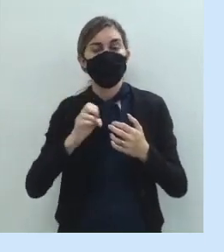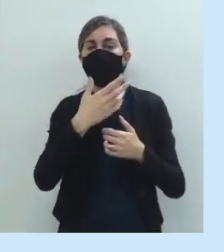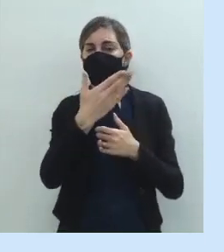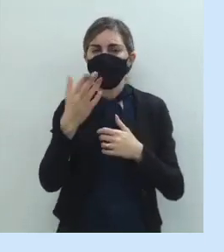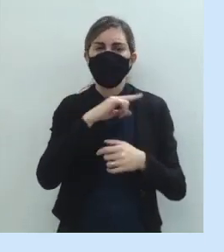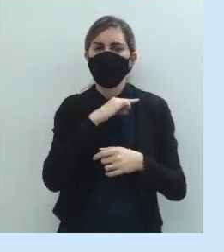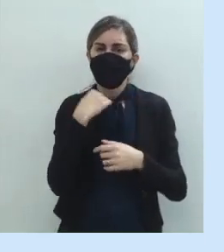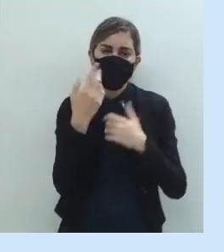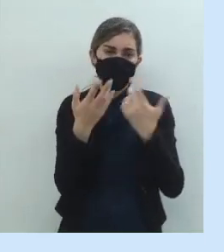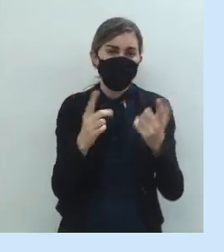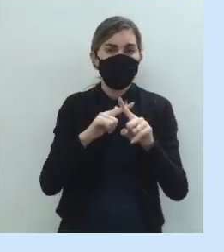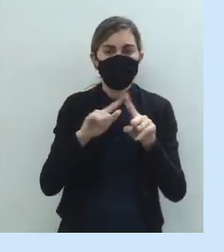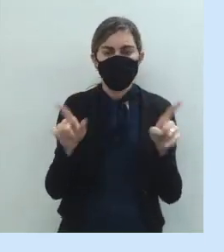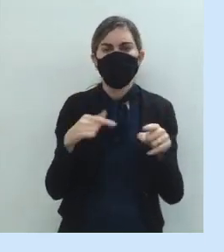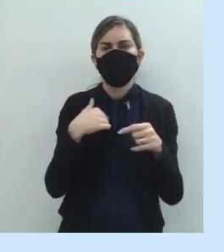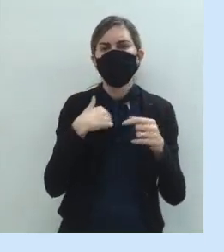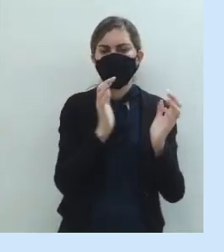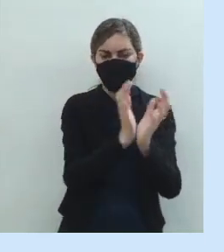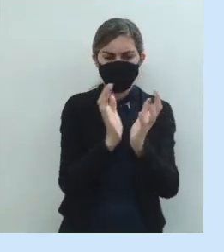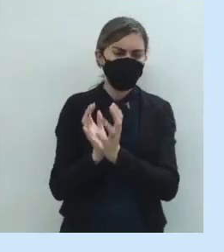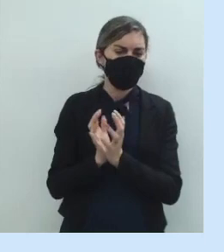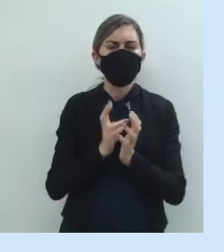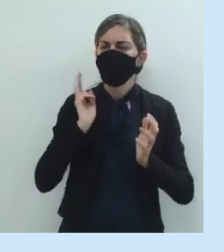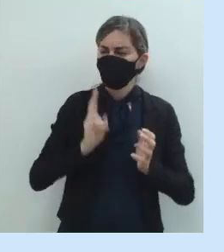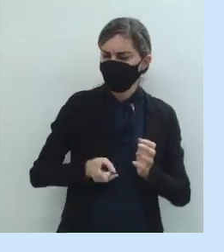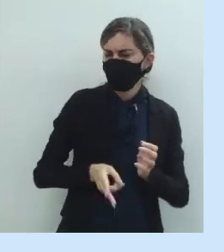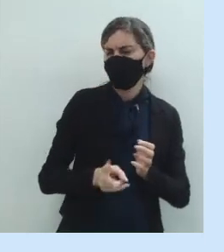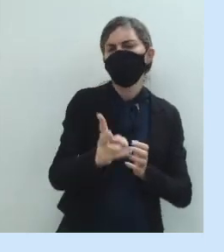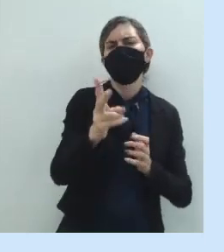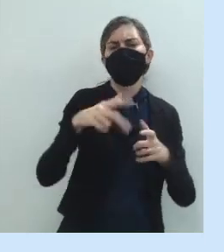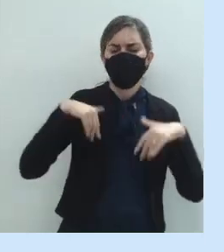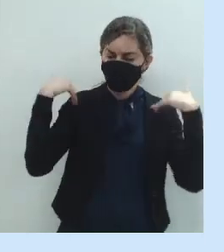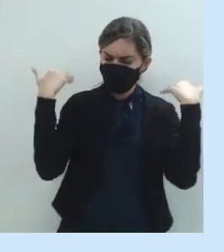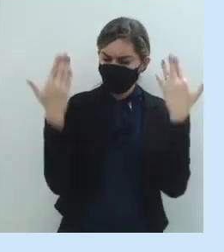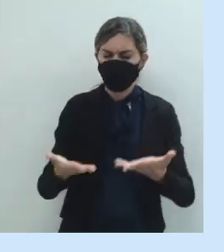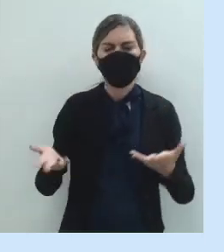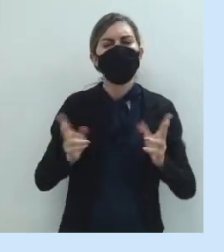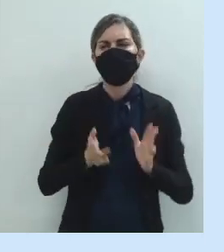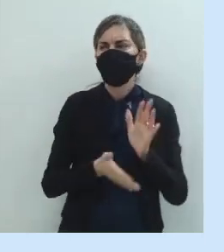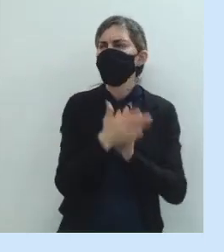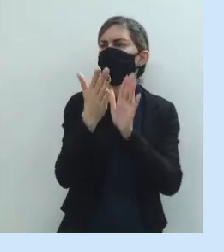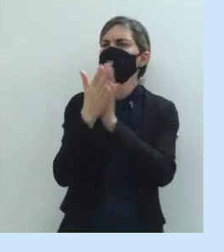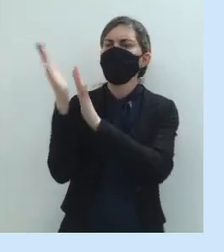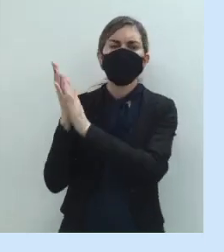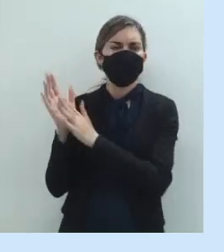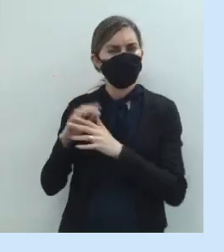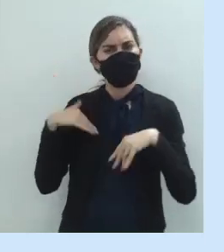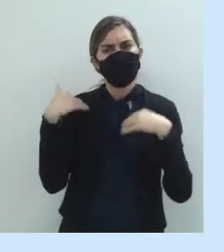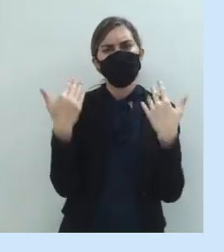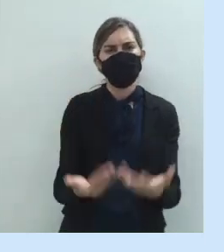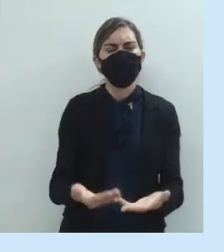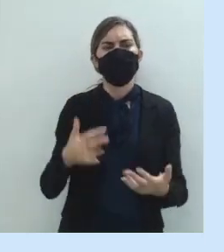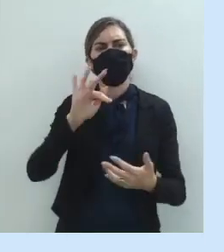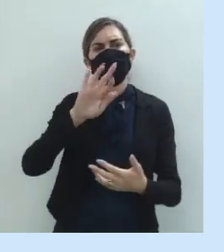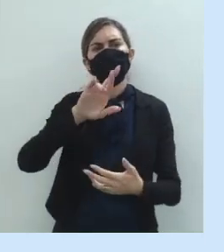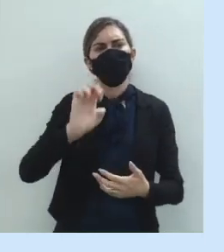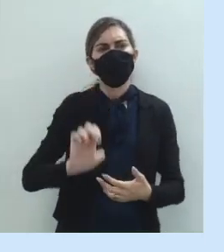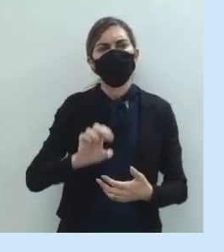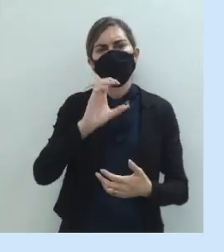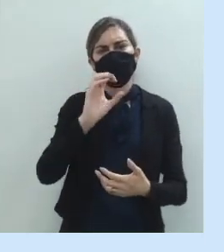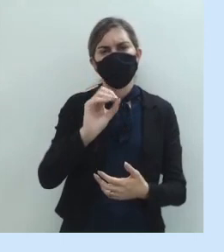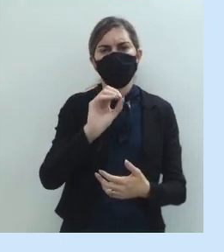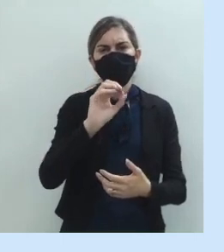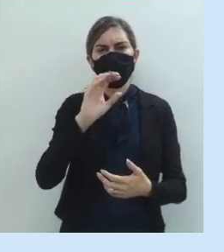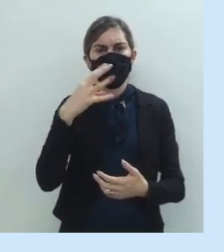as bandas, a Nação Zumbi continuou e se mantém até hoje na estrada, e os outros, o Fred 04 também se